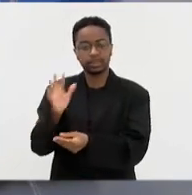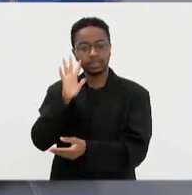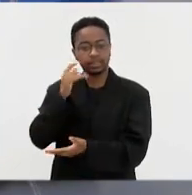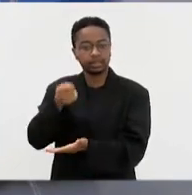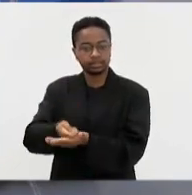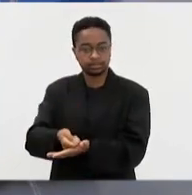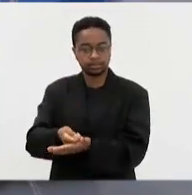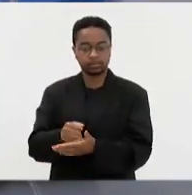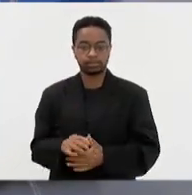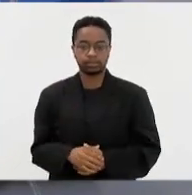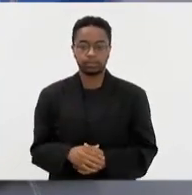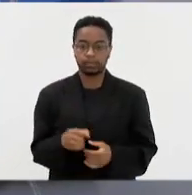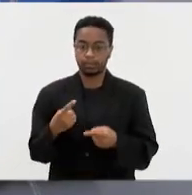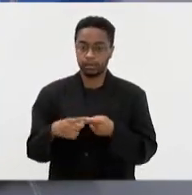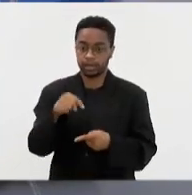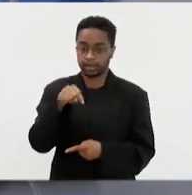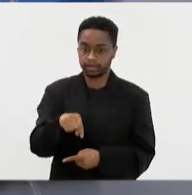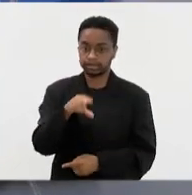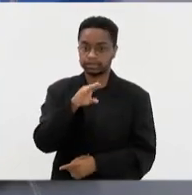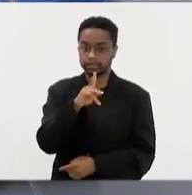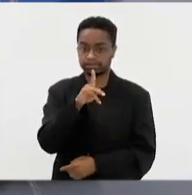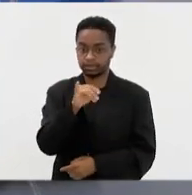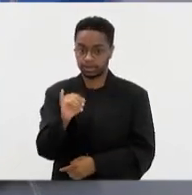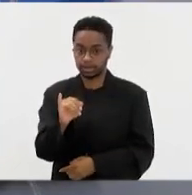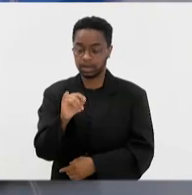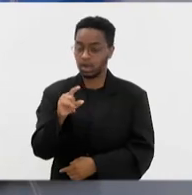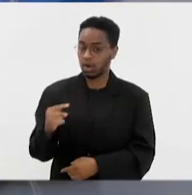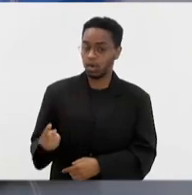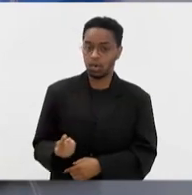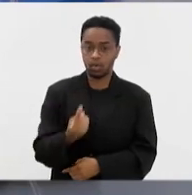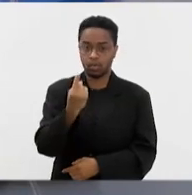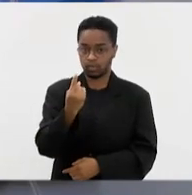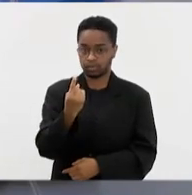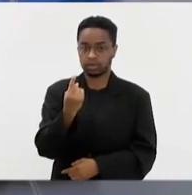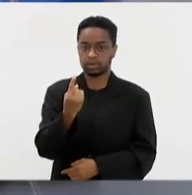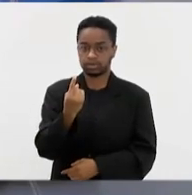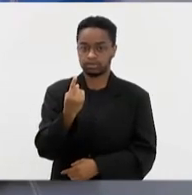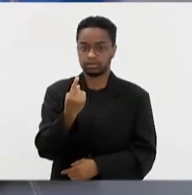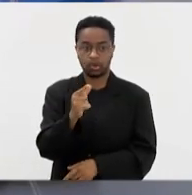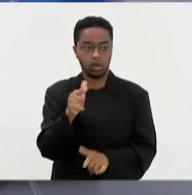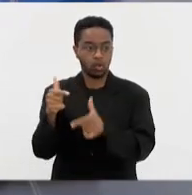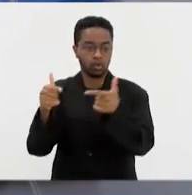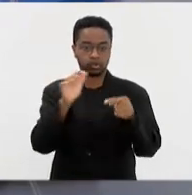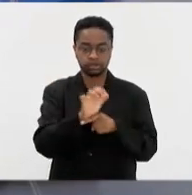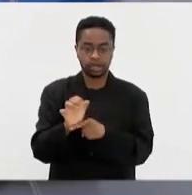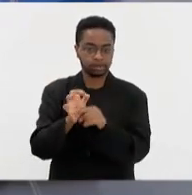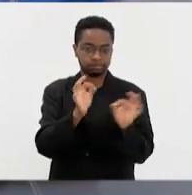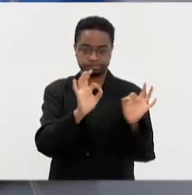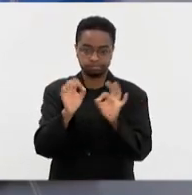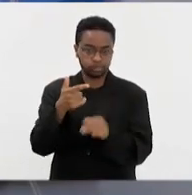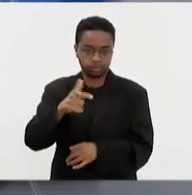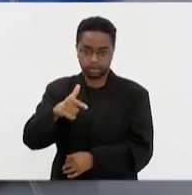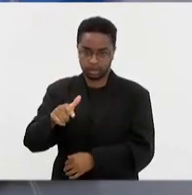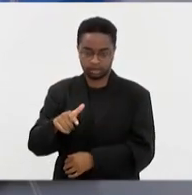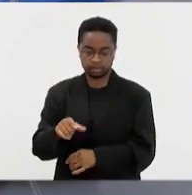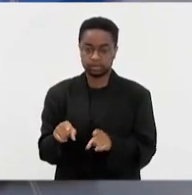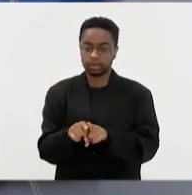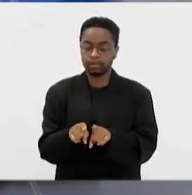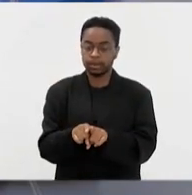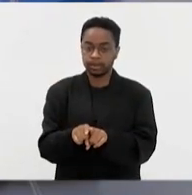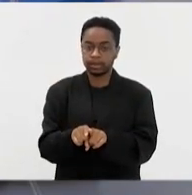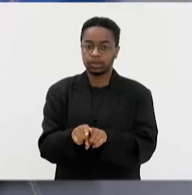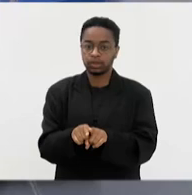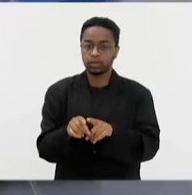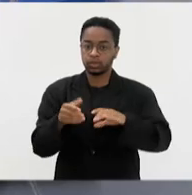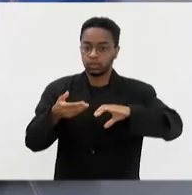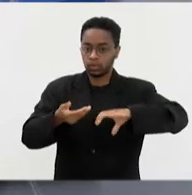decisões. Essa CPI é uma CPI única em todos os estados da federação. Houve no